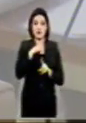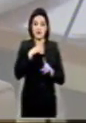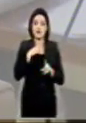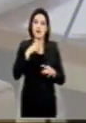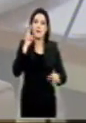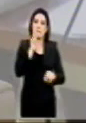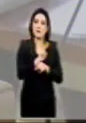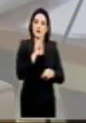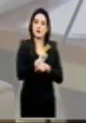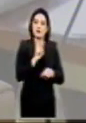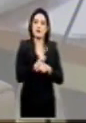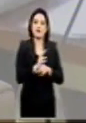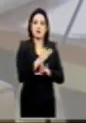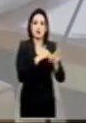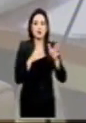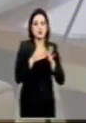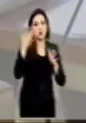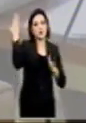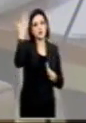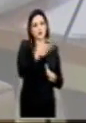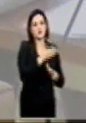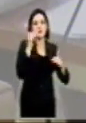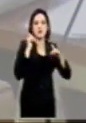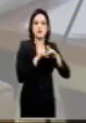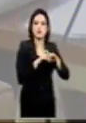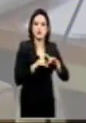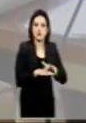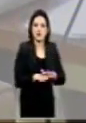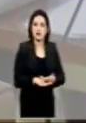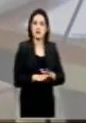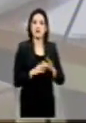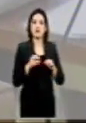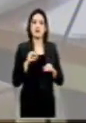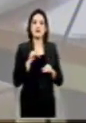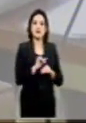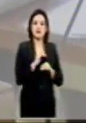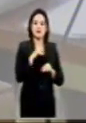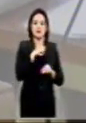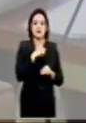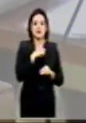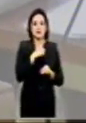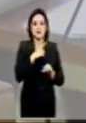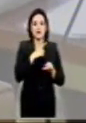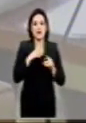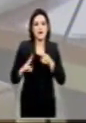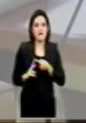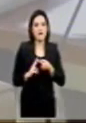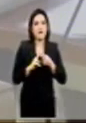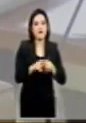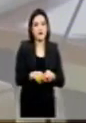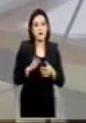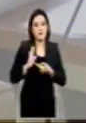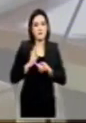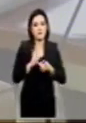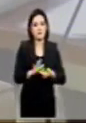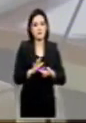das provas colhidas, desde que a renovação ou retificação revele-se apta a suplantar o